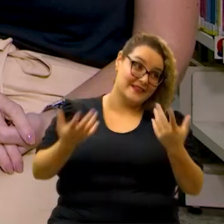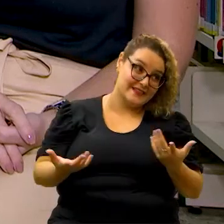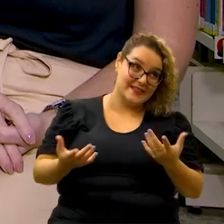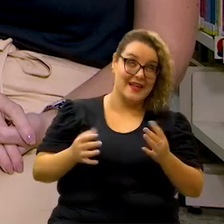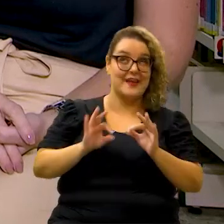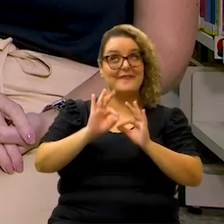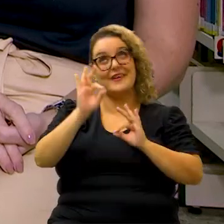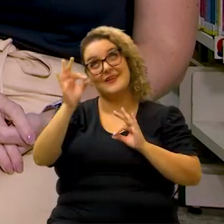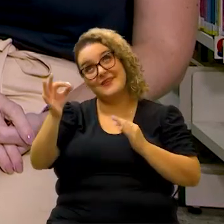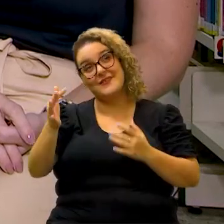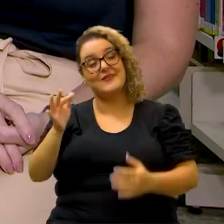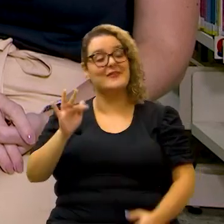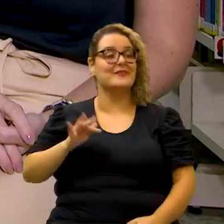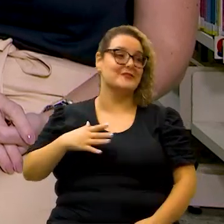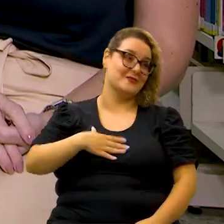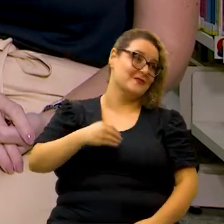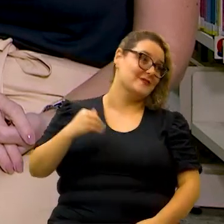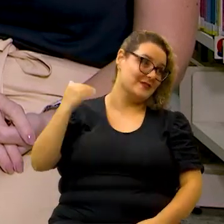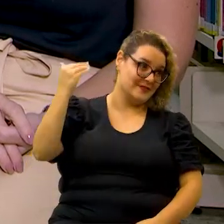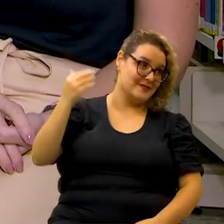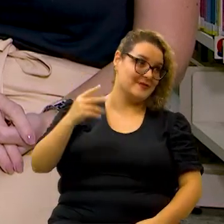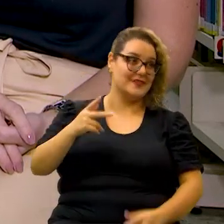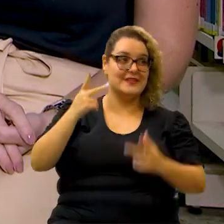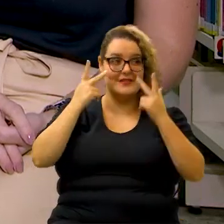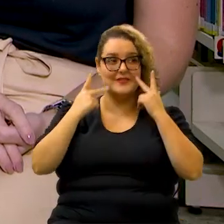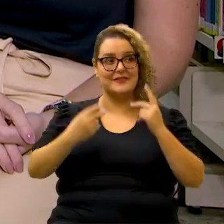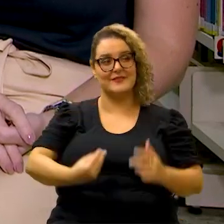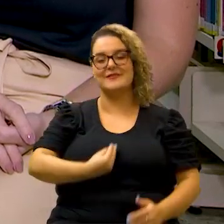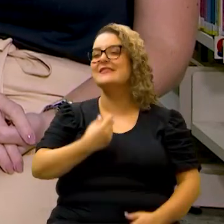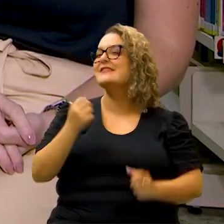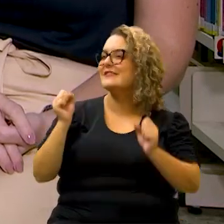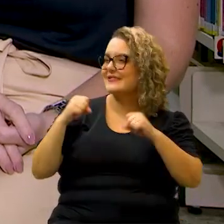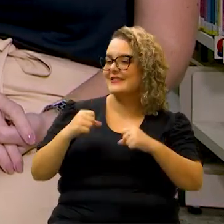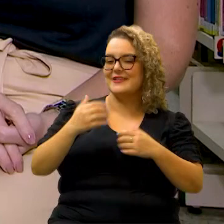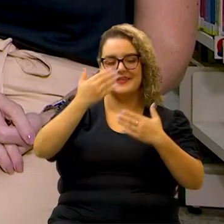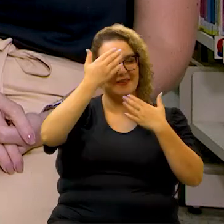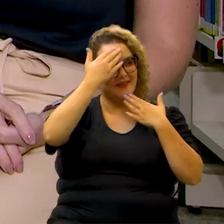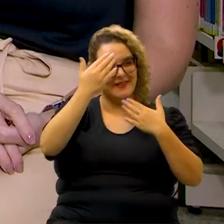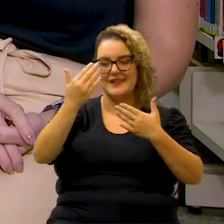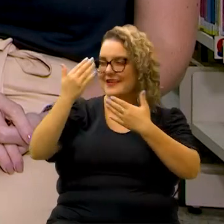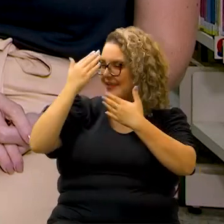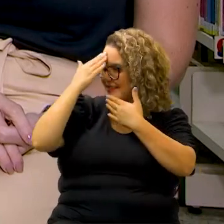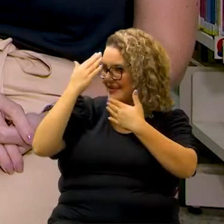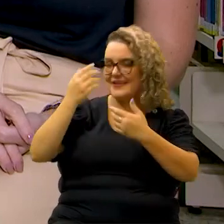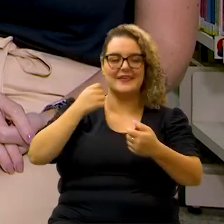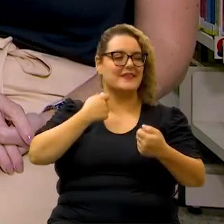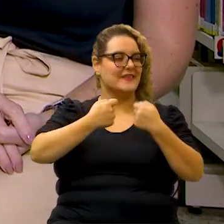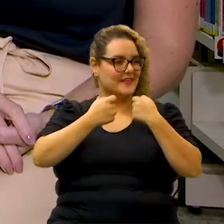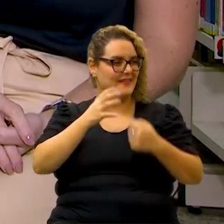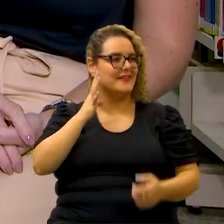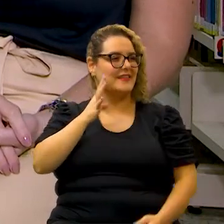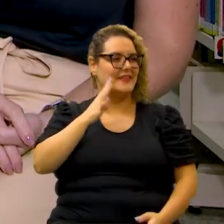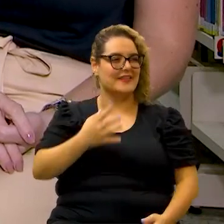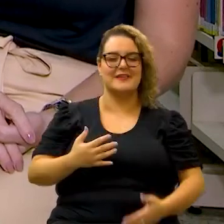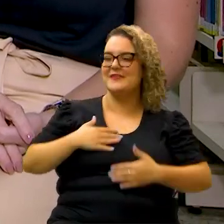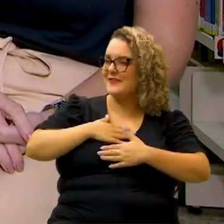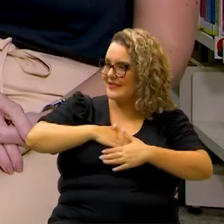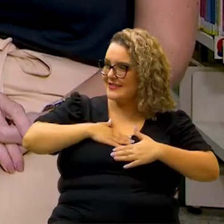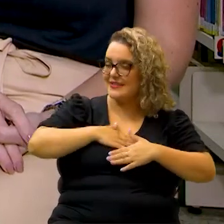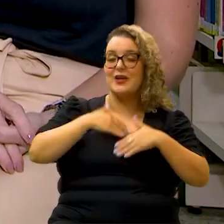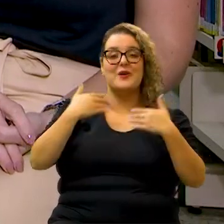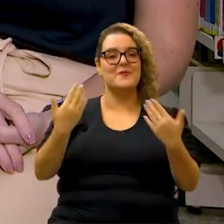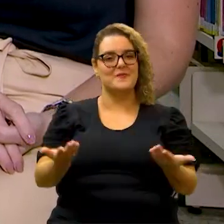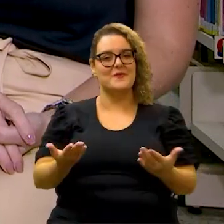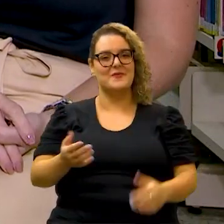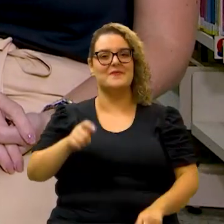Aí aquela choradeira e tudo mais, mas é isso aí. Faz parte da vida. Faz parte. Valeu, muito obrigado pela entrevista, viu? Muito legal, foi